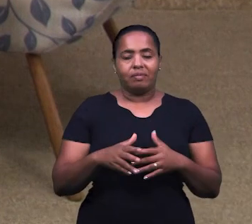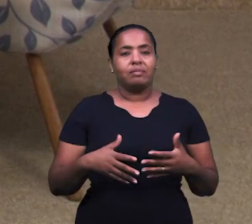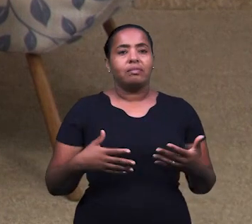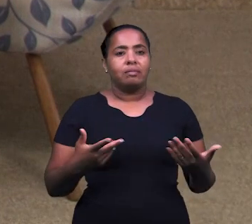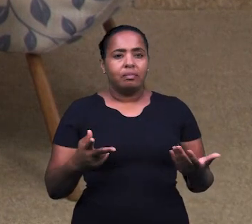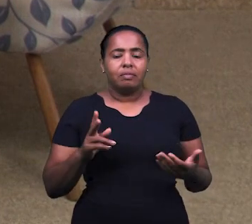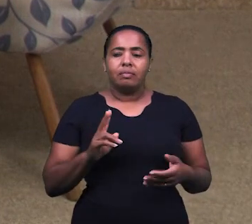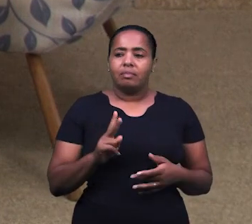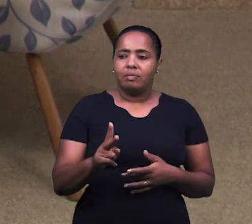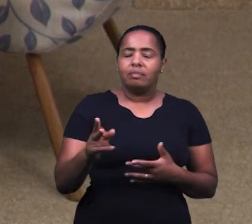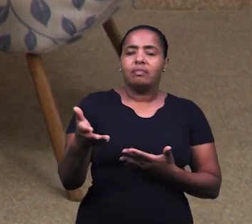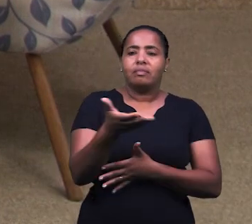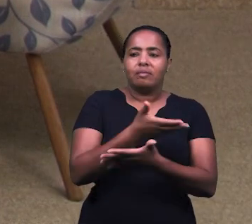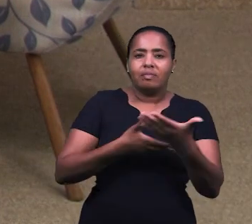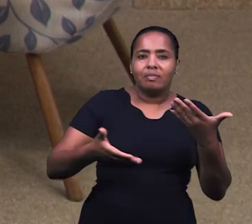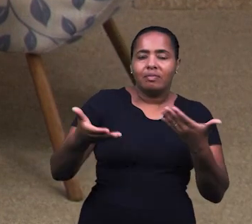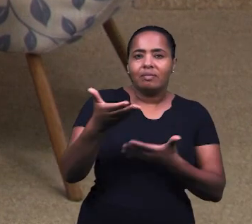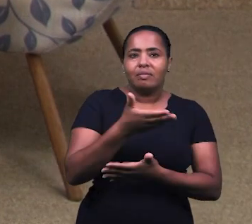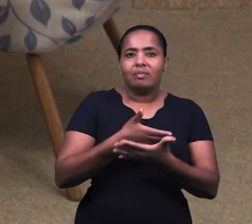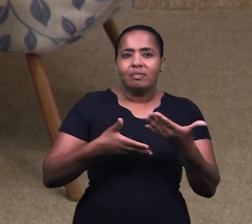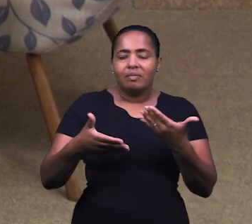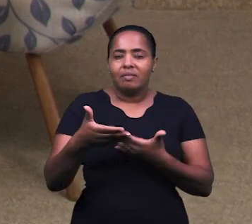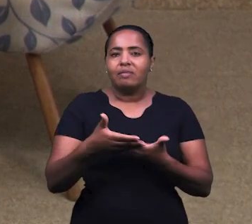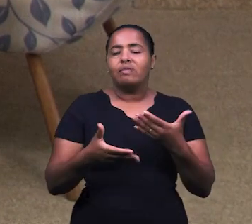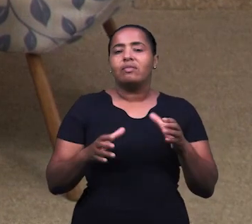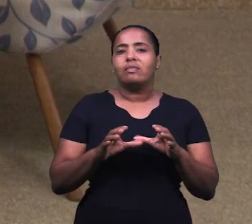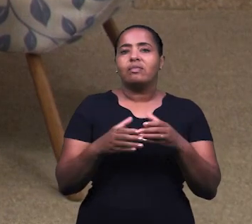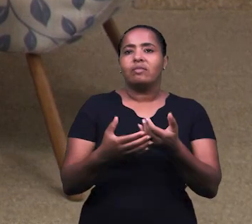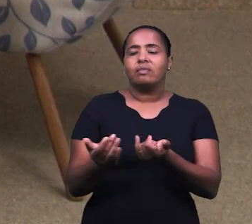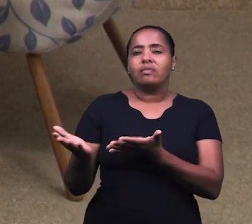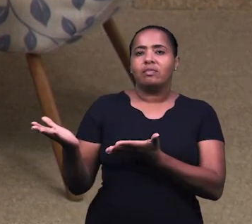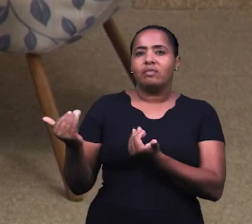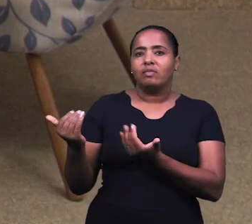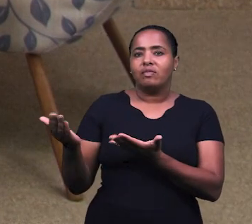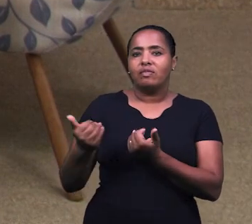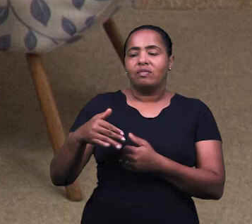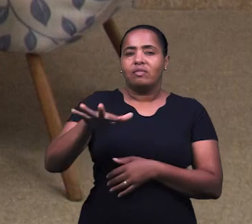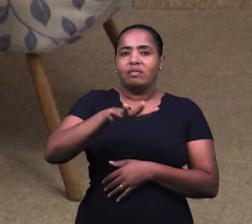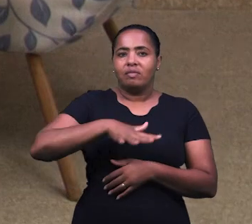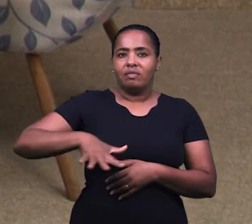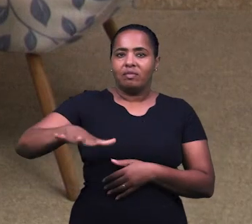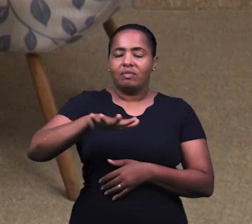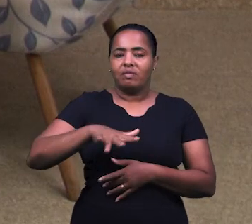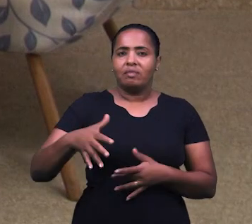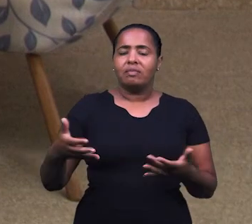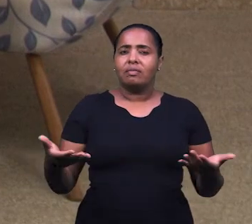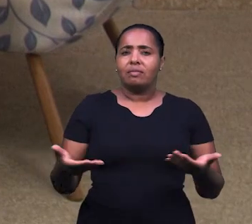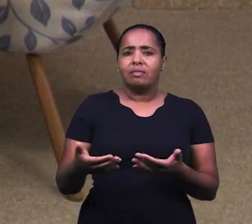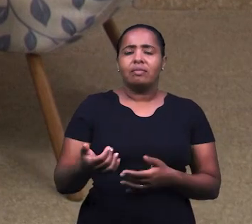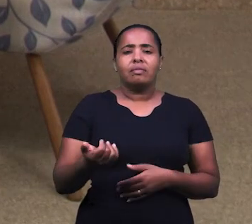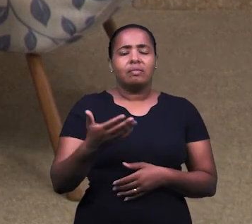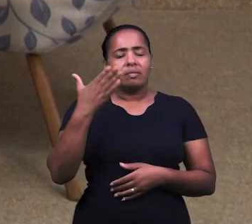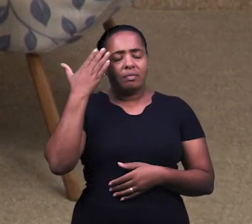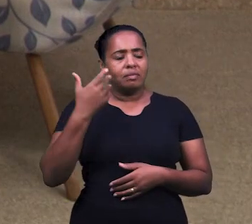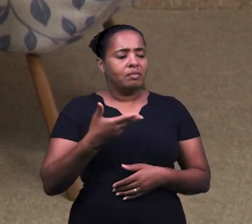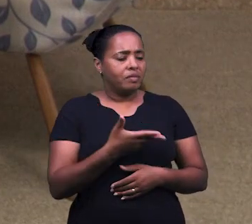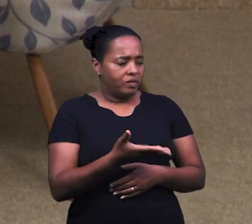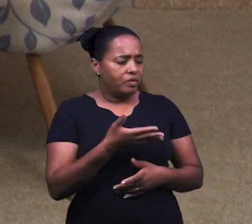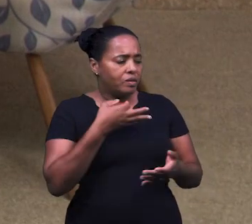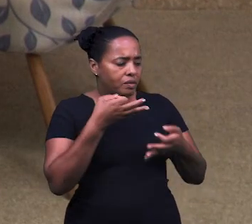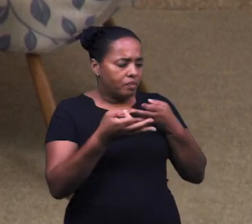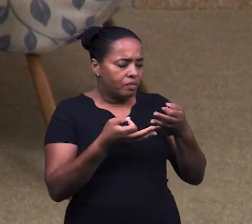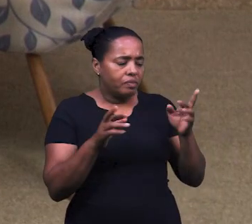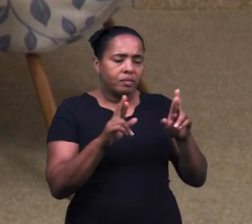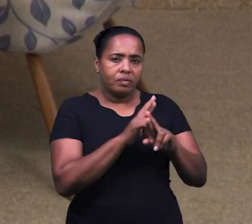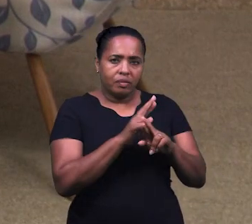como sempre, excelentes participações das nossas jovens, dos jovens de uma forma geral. Eu quero saber do companheiro Luiz Carlos,